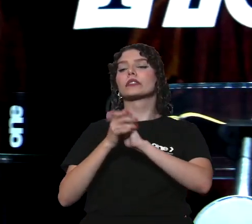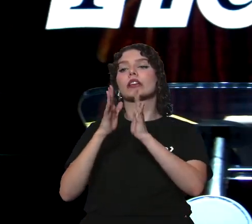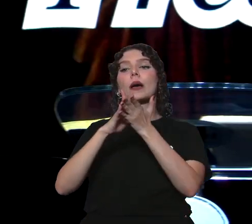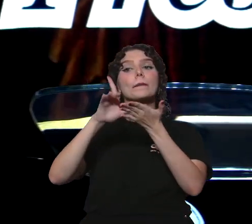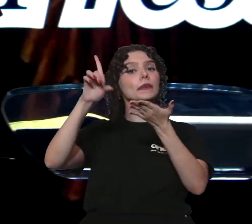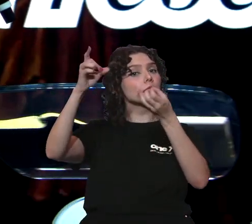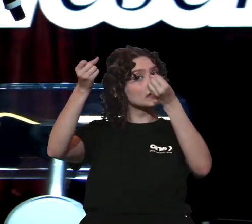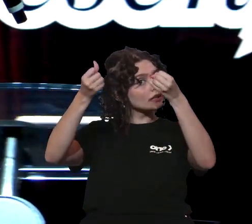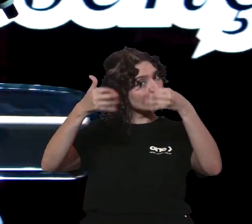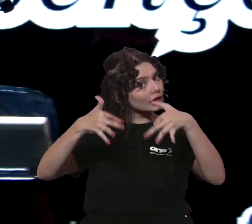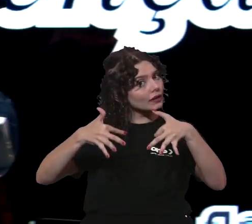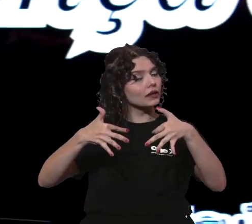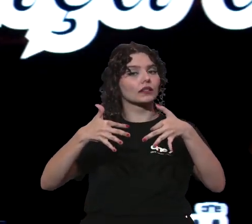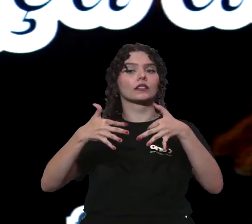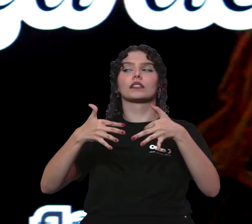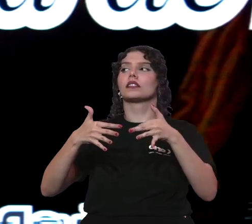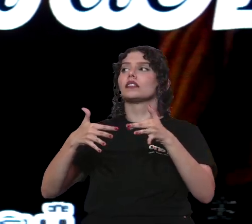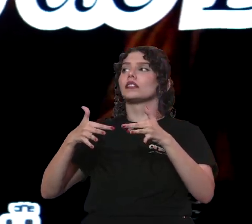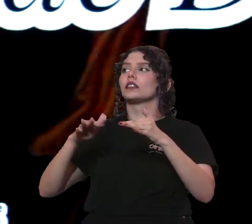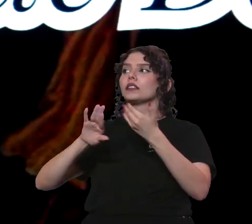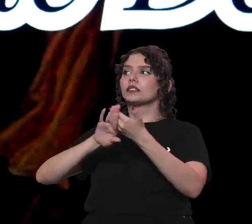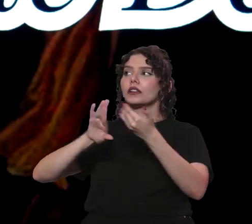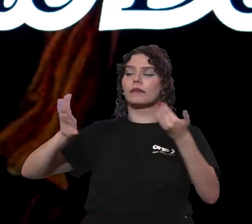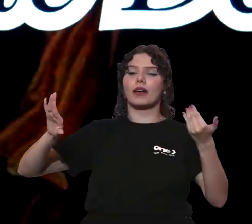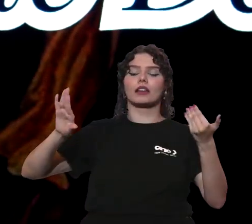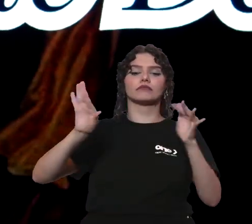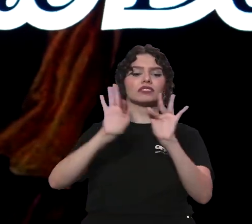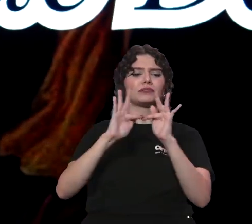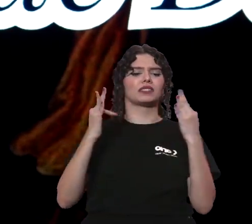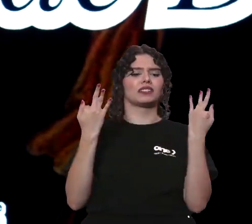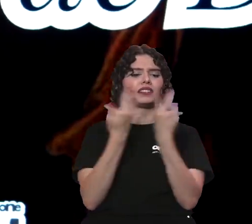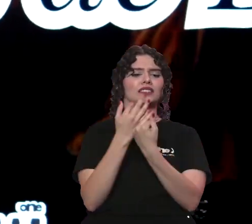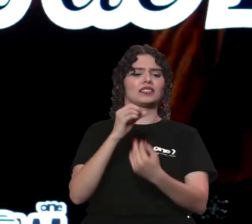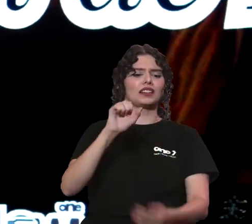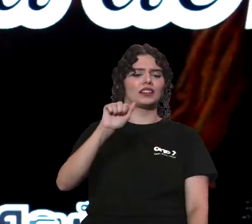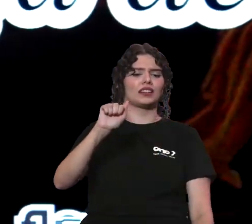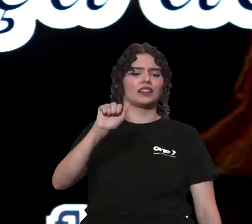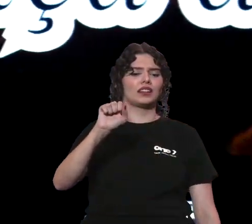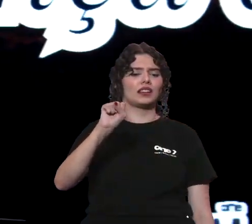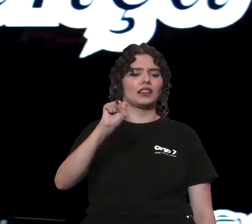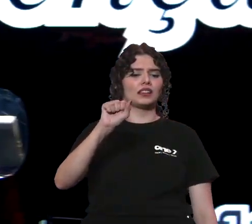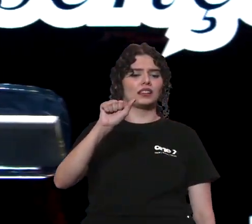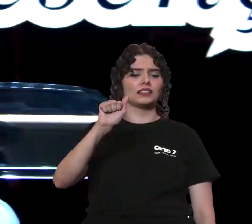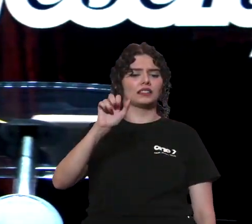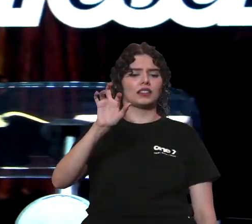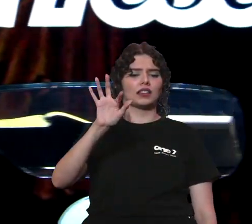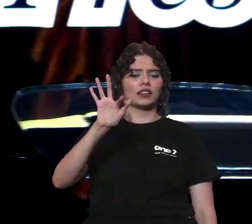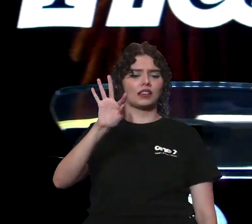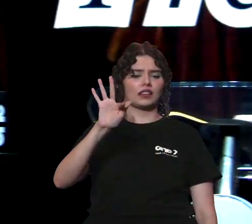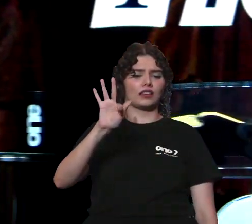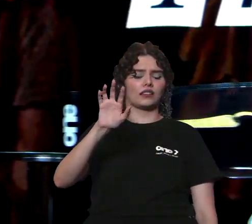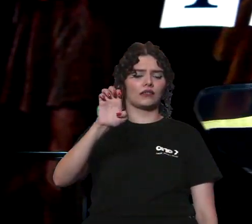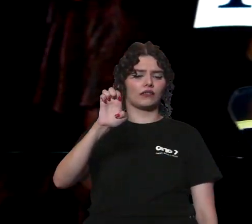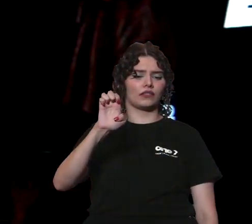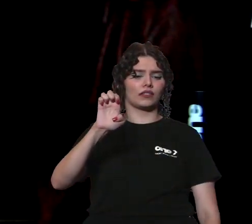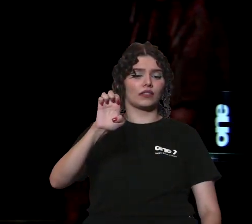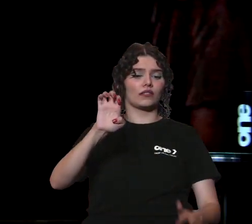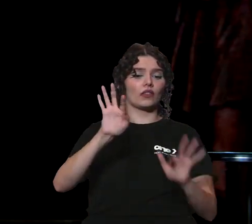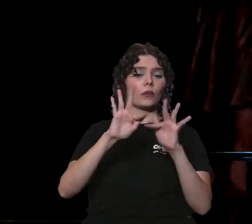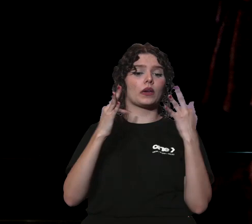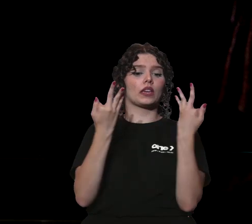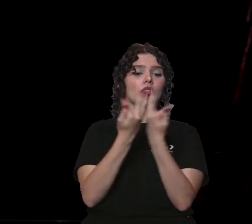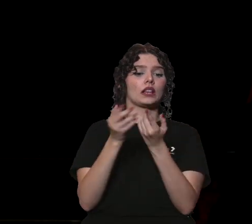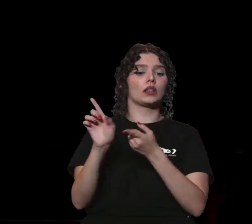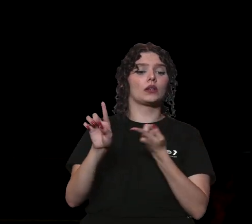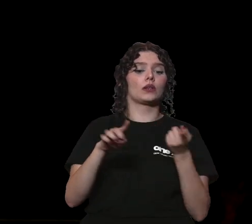então ele separa a família de Asaf, que eram músicos, e fala, olha, a partir de hoje,